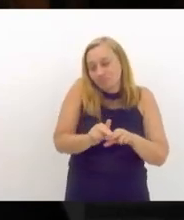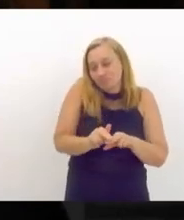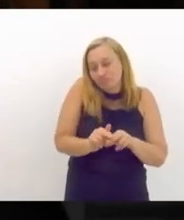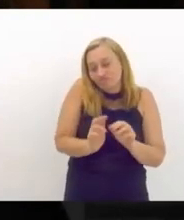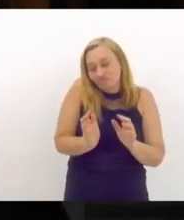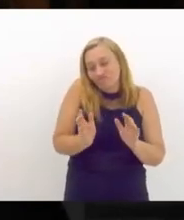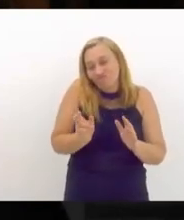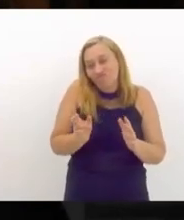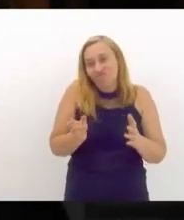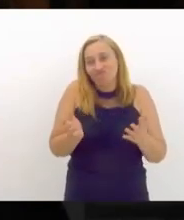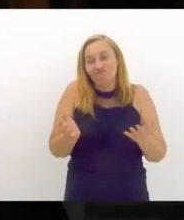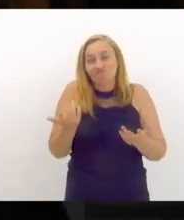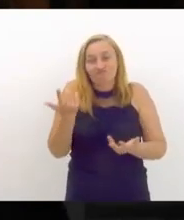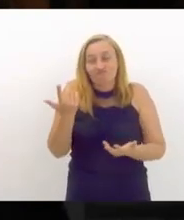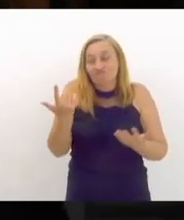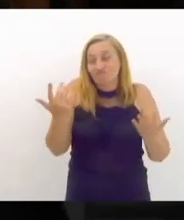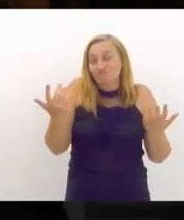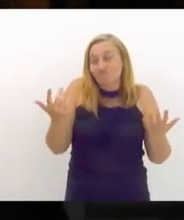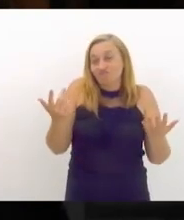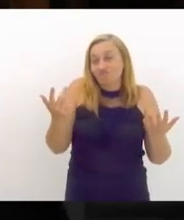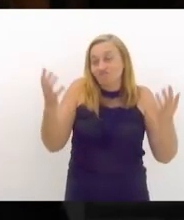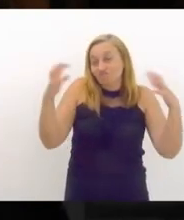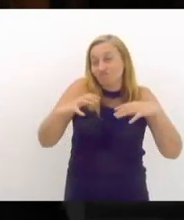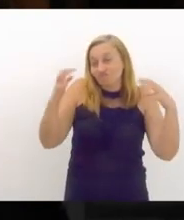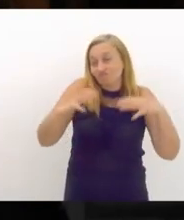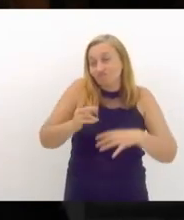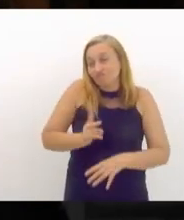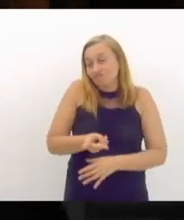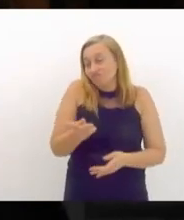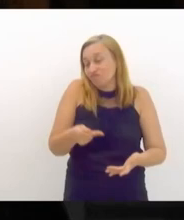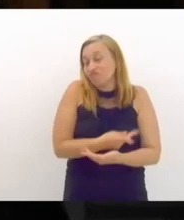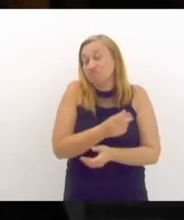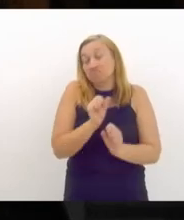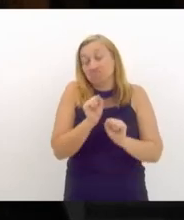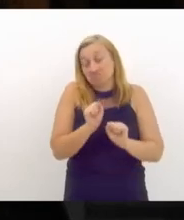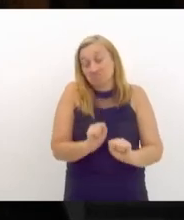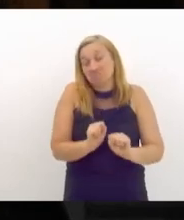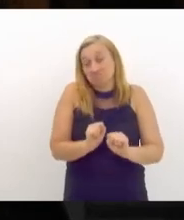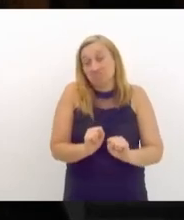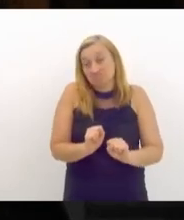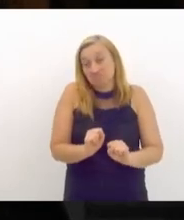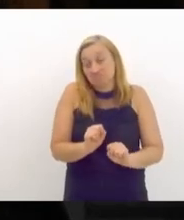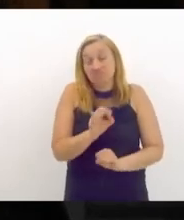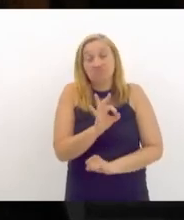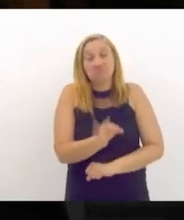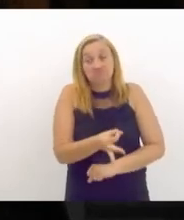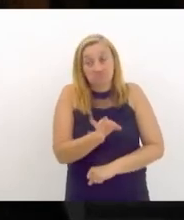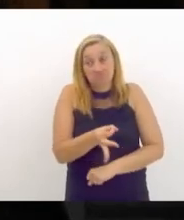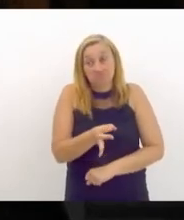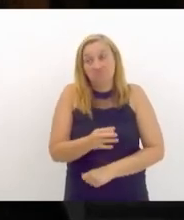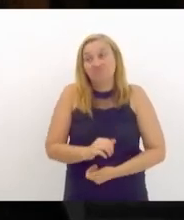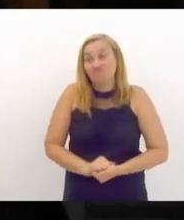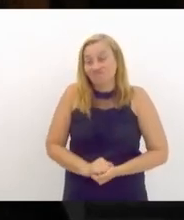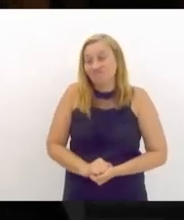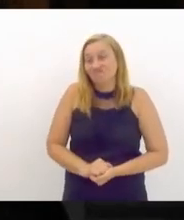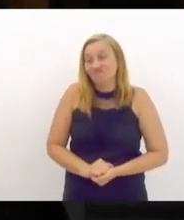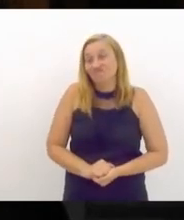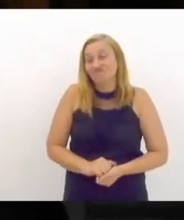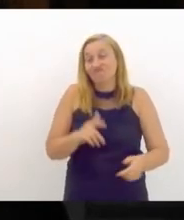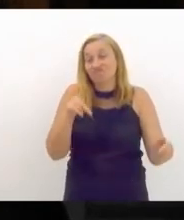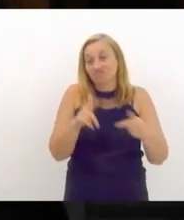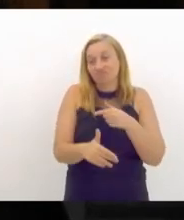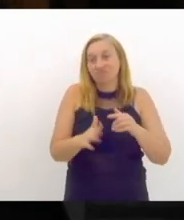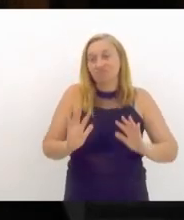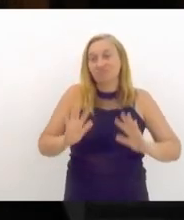sempre acontece, e pode, com certeza, atrapalhar a festa